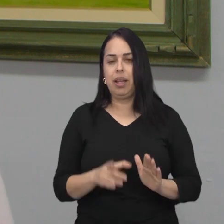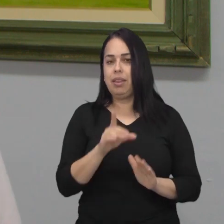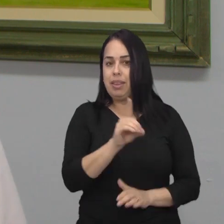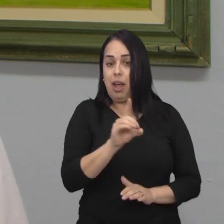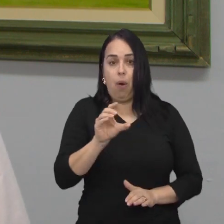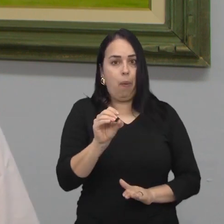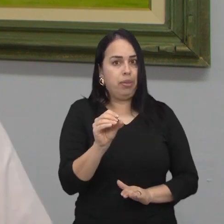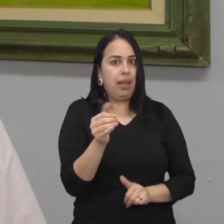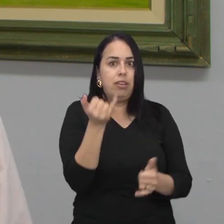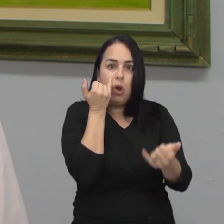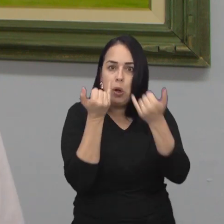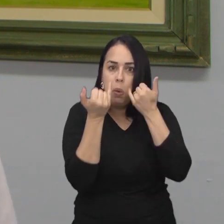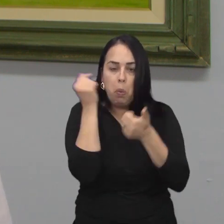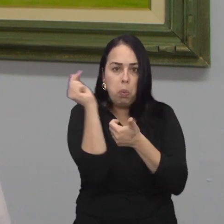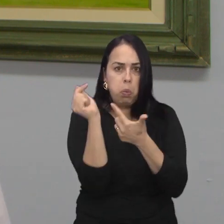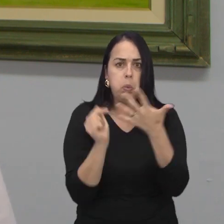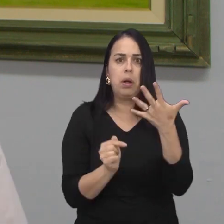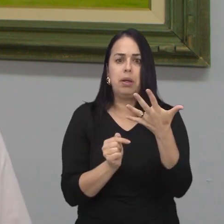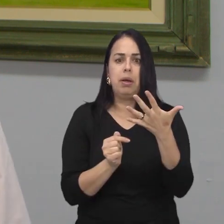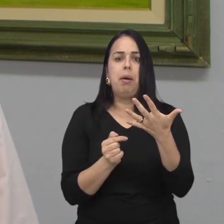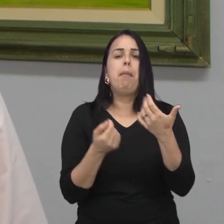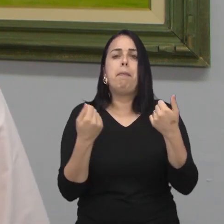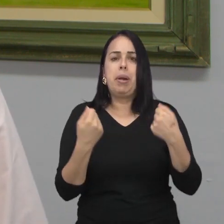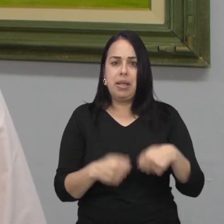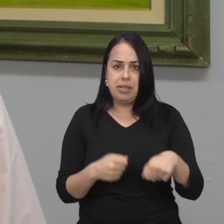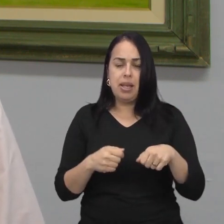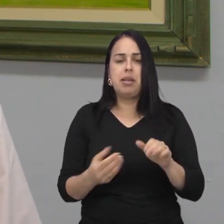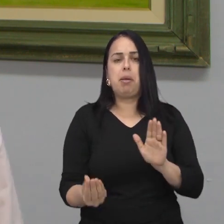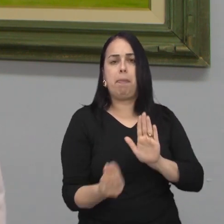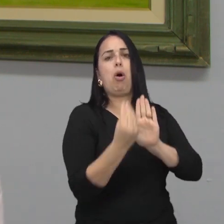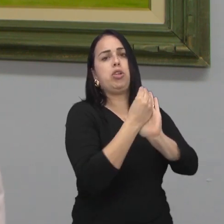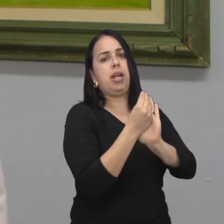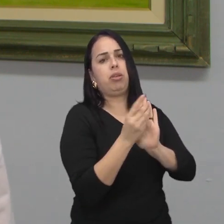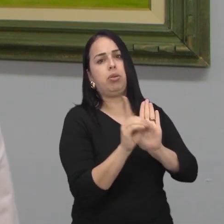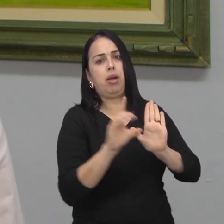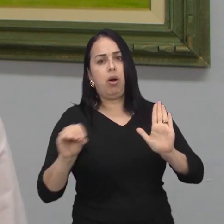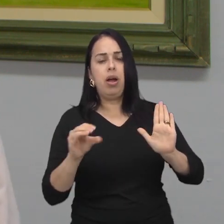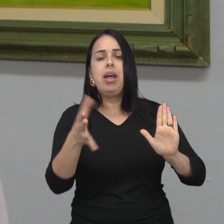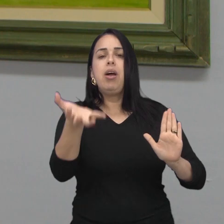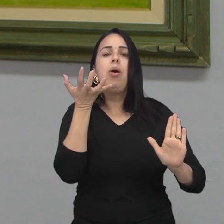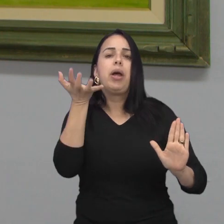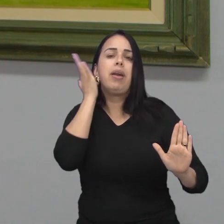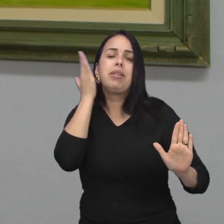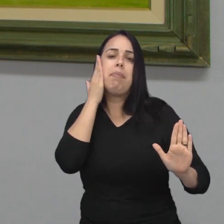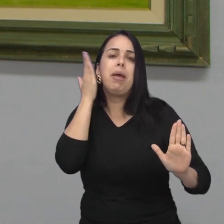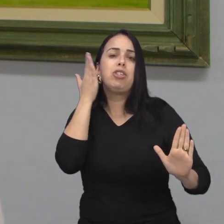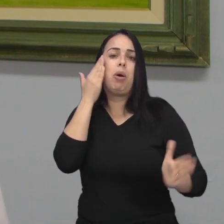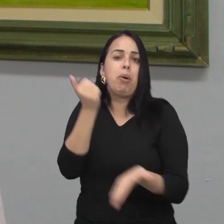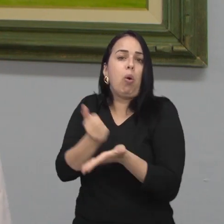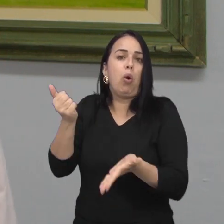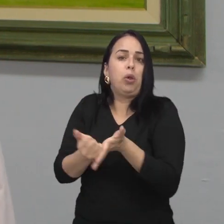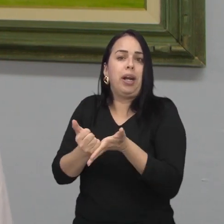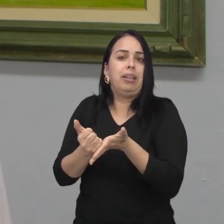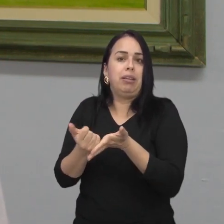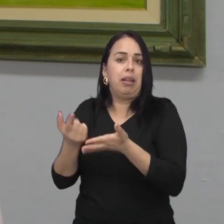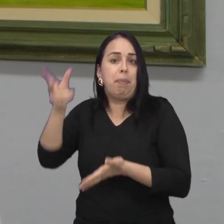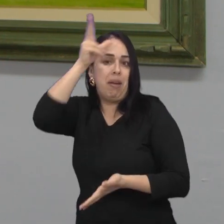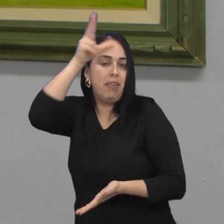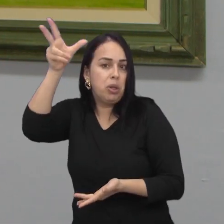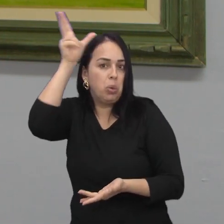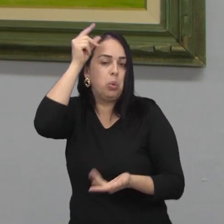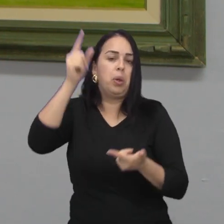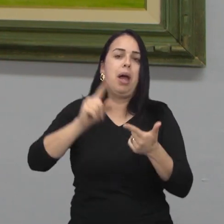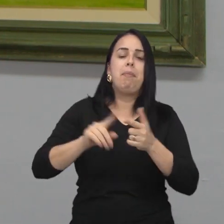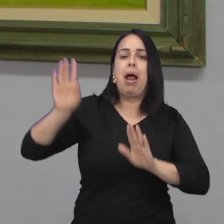Diário Oficial é onde estão todas as informações do município. Tudo que tem que ser publicizado tem que passar pelo diário. Então, assim, se eu quero saber um extrato de um contrato, se eu quero saber